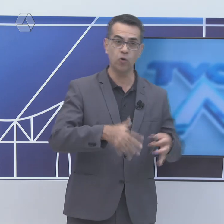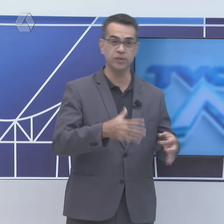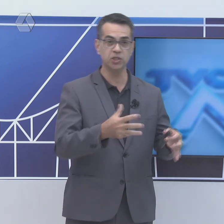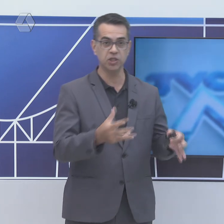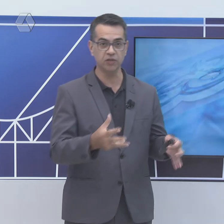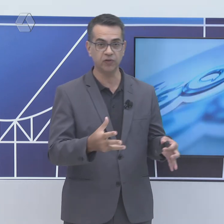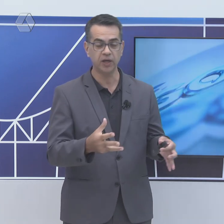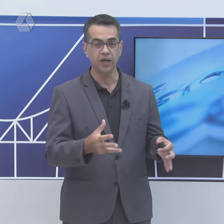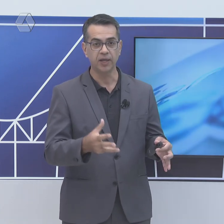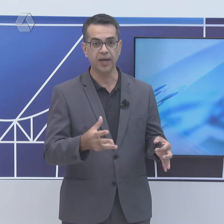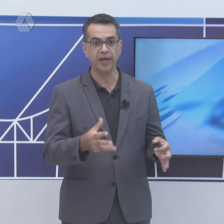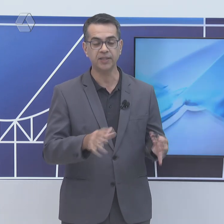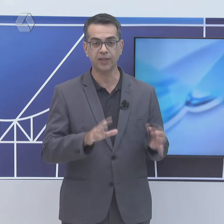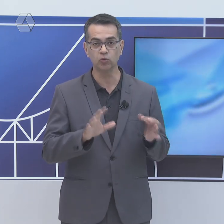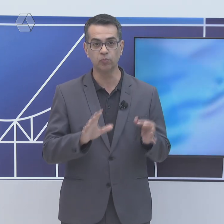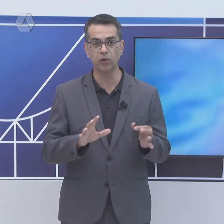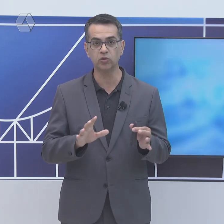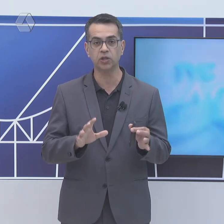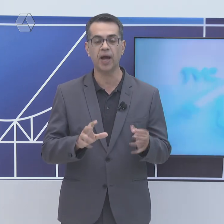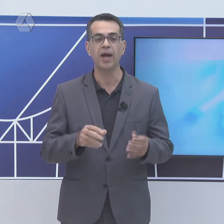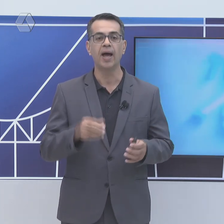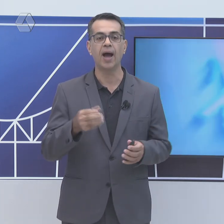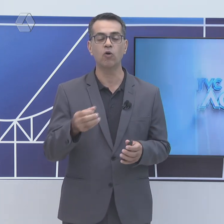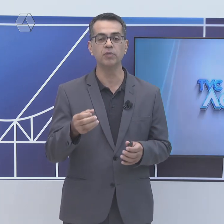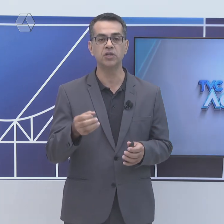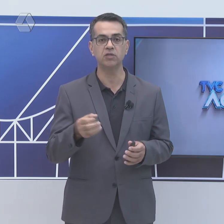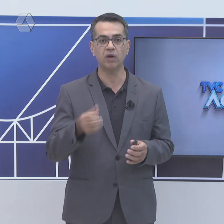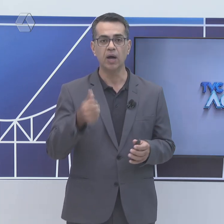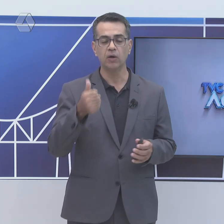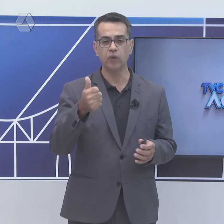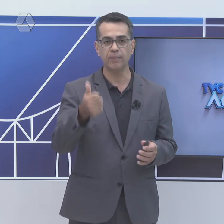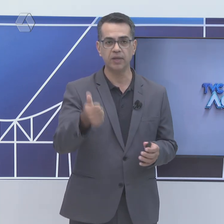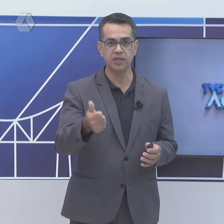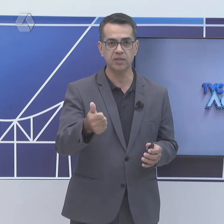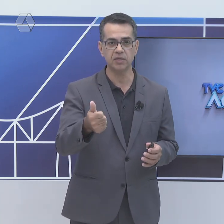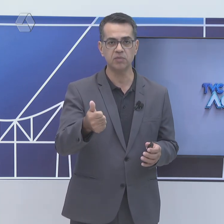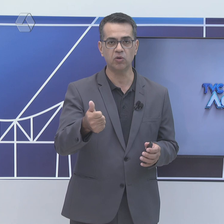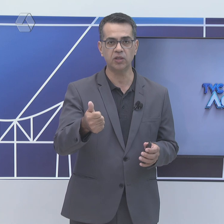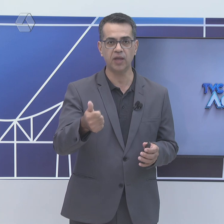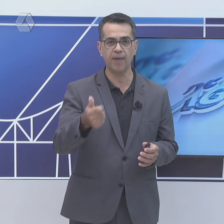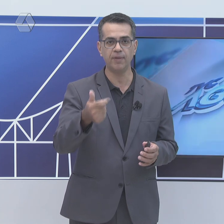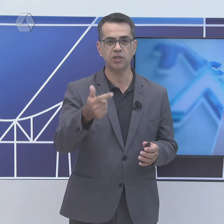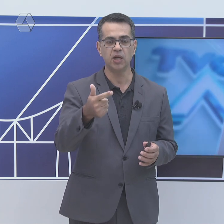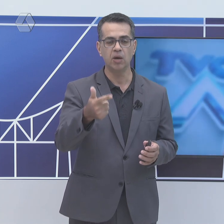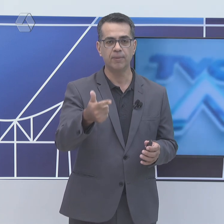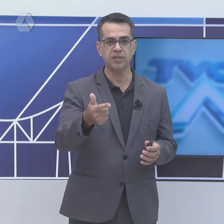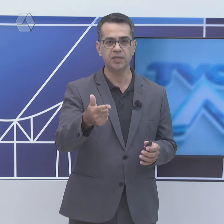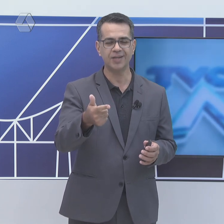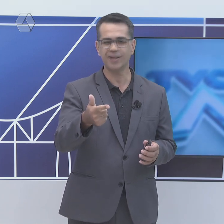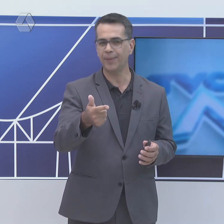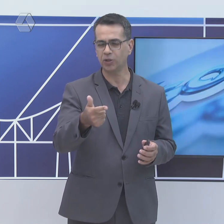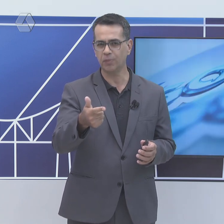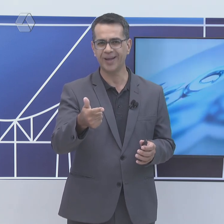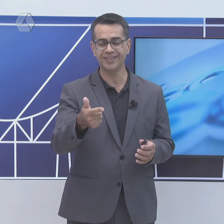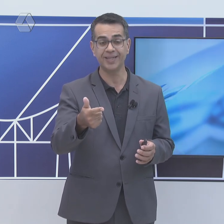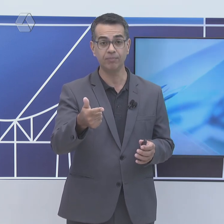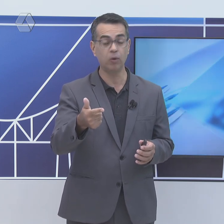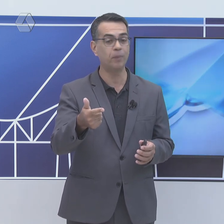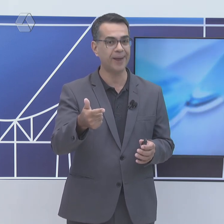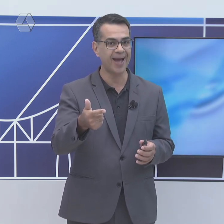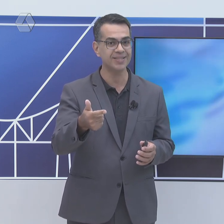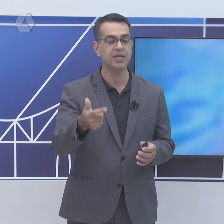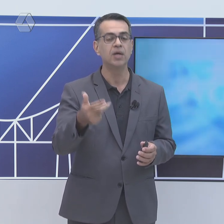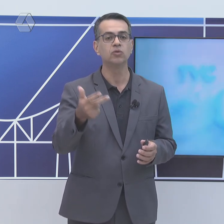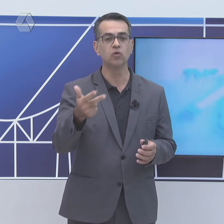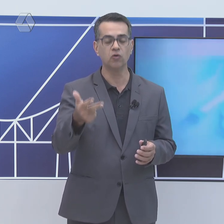dessa comitiva, né? Já está tudo pronto já. A comitiva da ministra Simone Tebet, presidente da Petrobras Jean